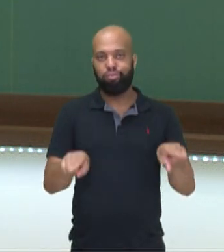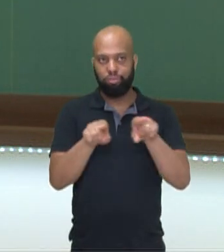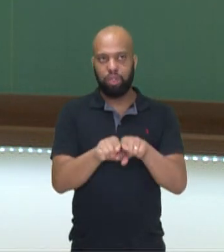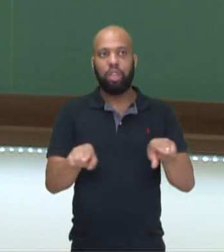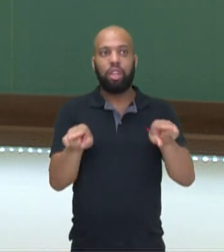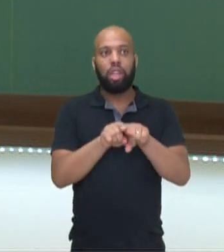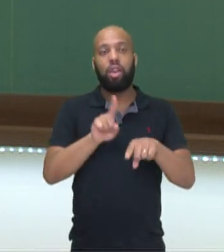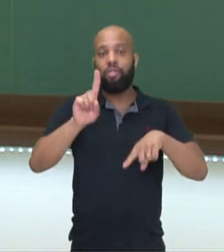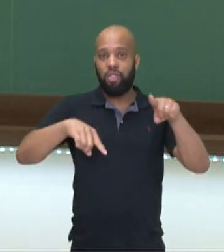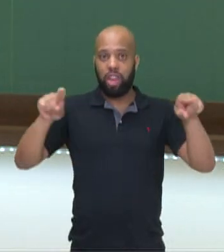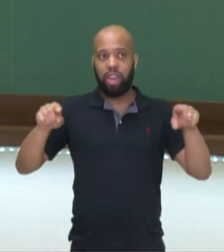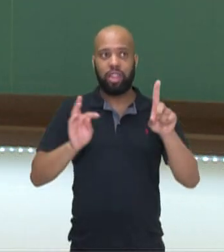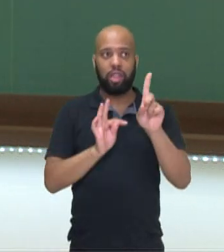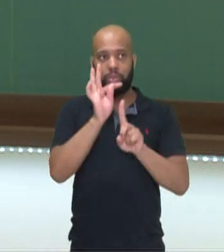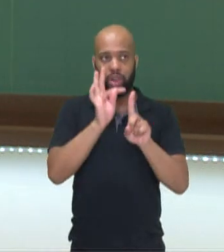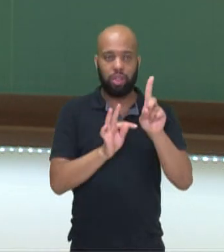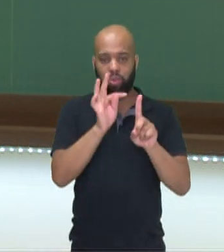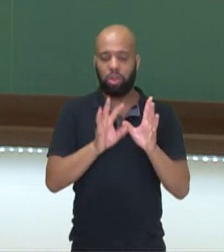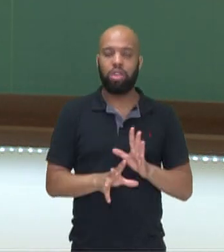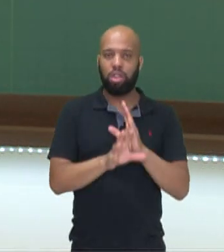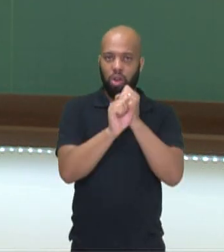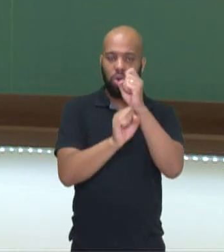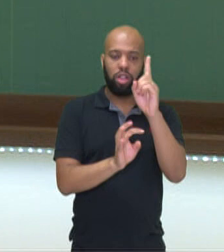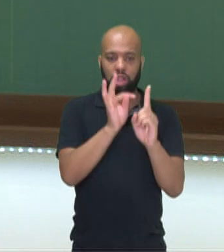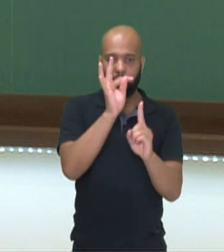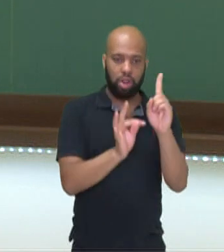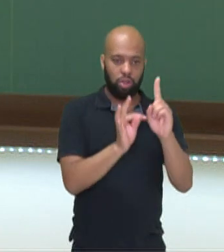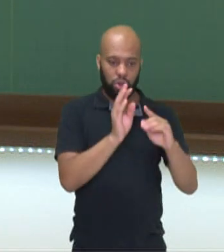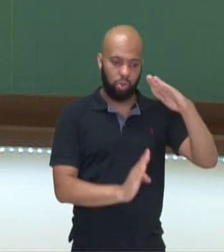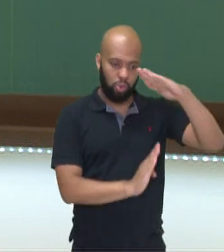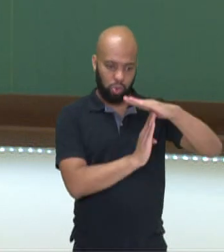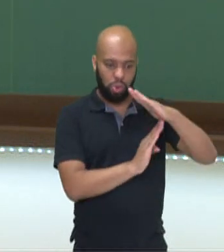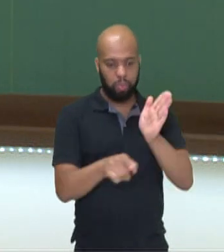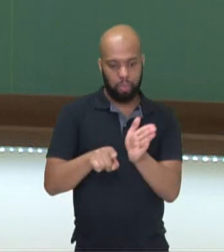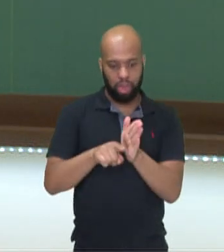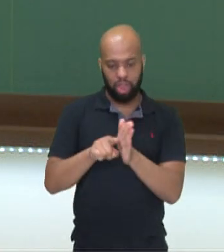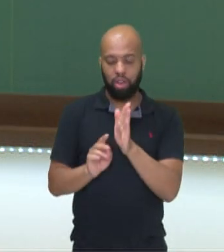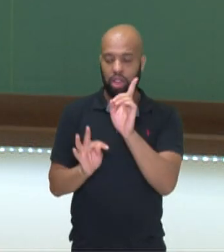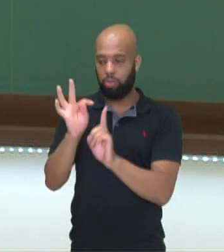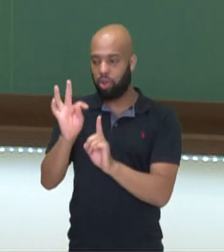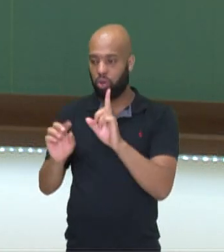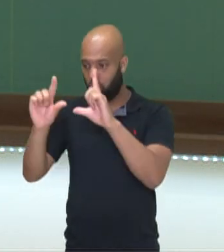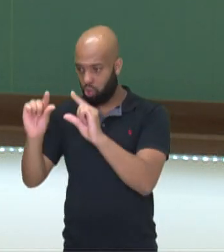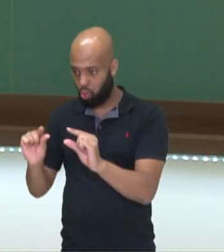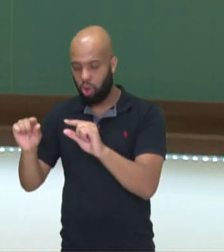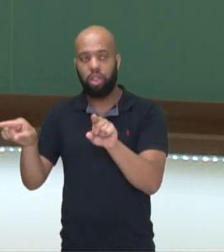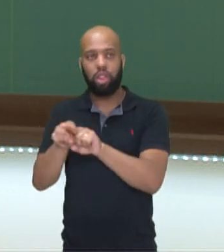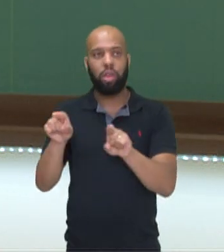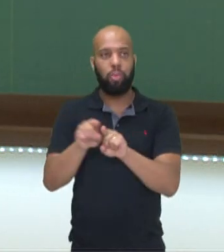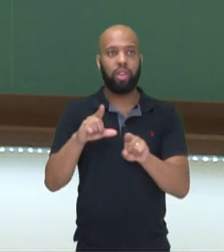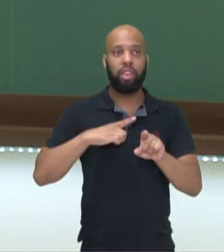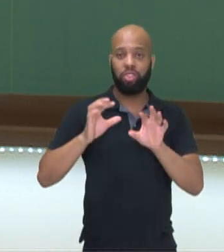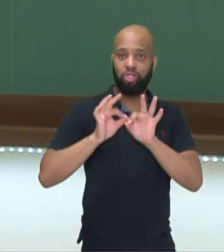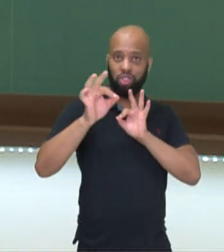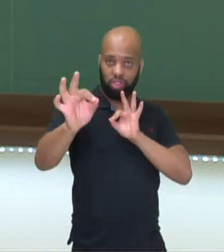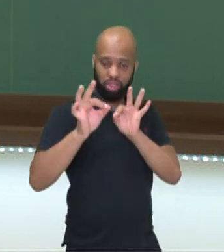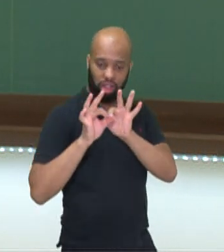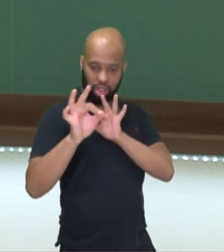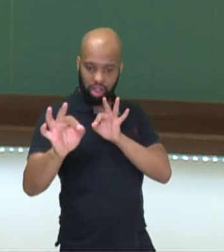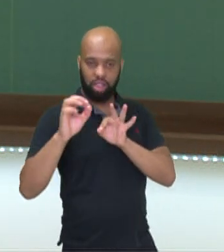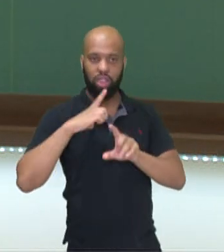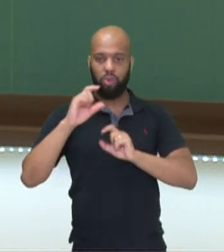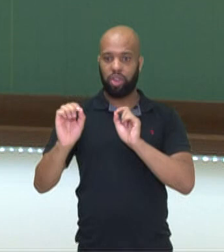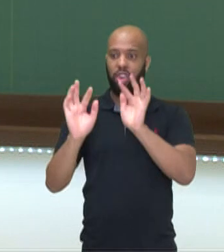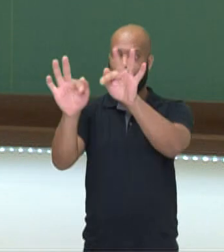de temperatura, a gente está calculando a temperatura máxima menos a temperatura mínima. Quando a gente está calculando distâncias, eu tenho a